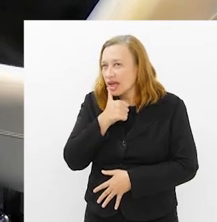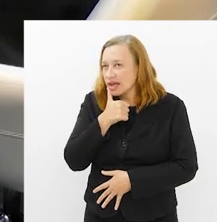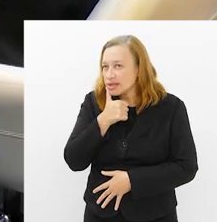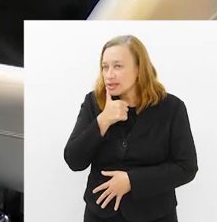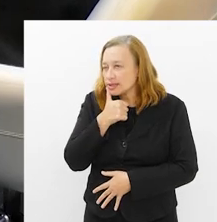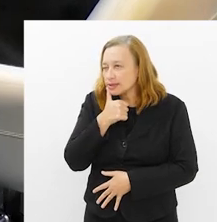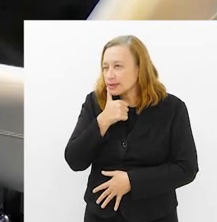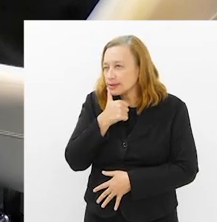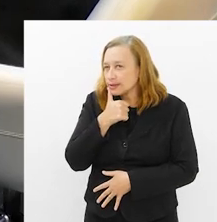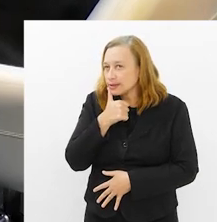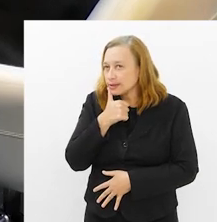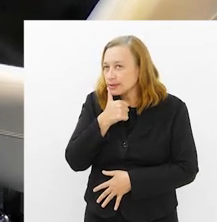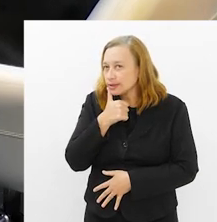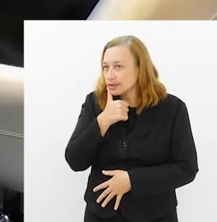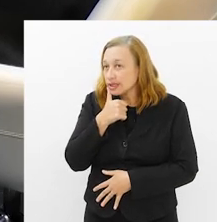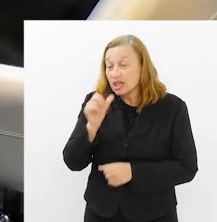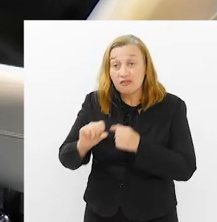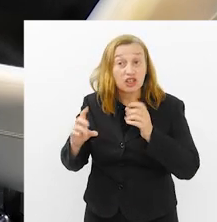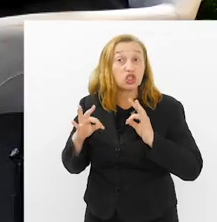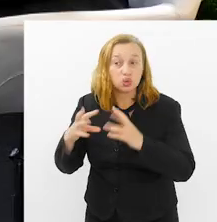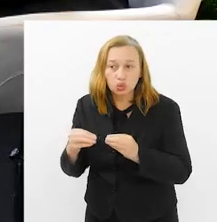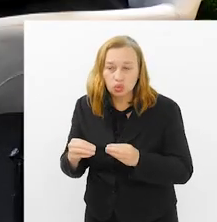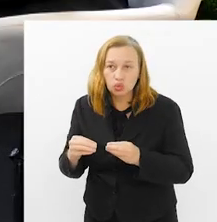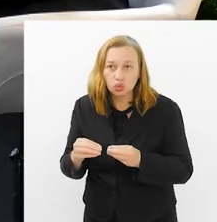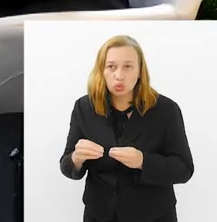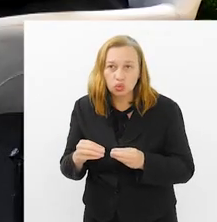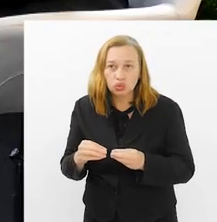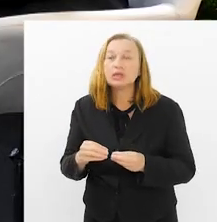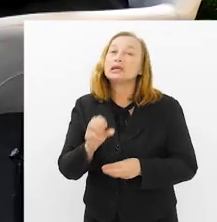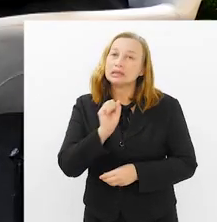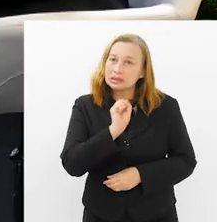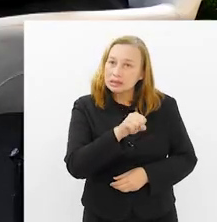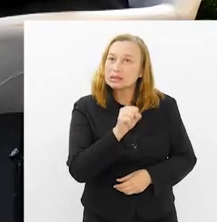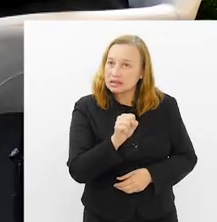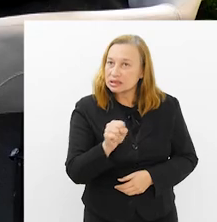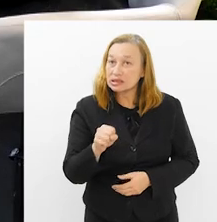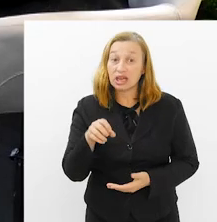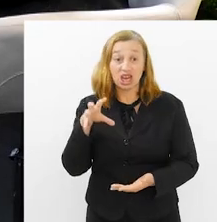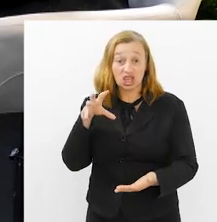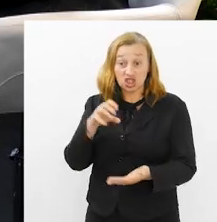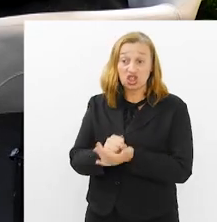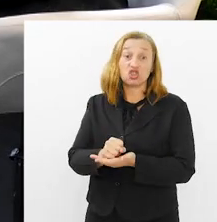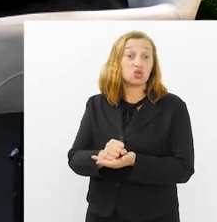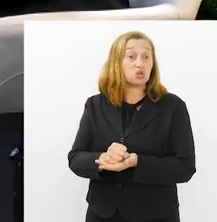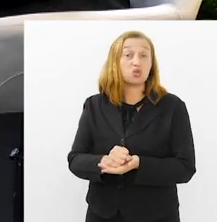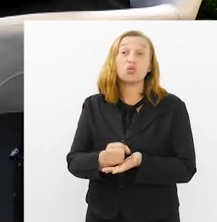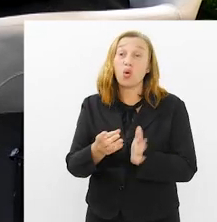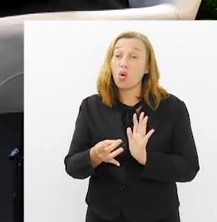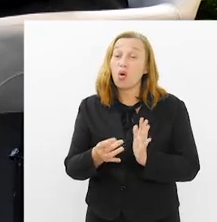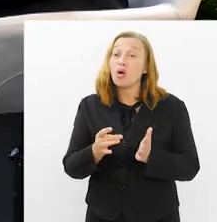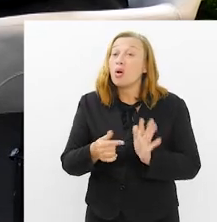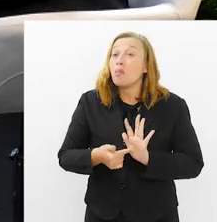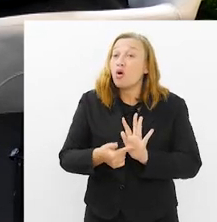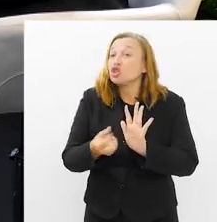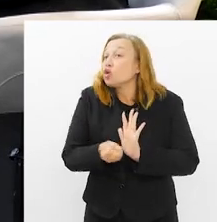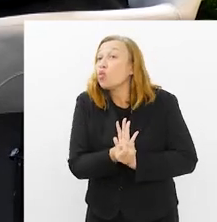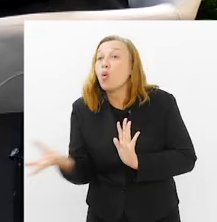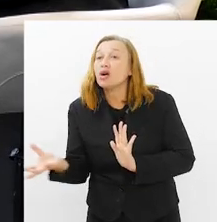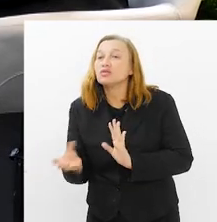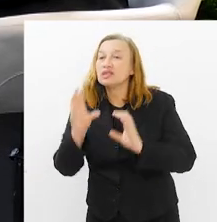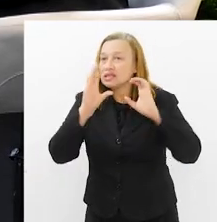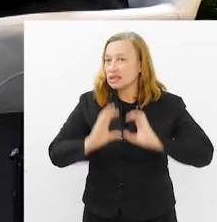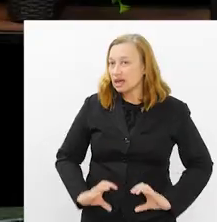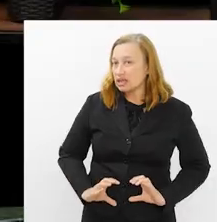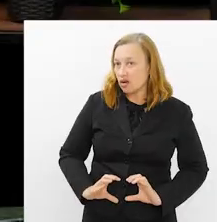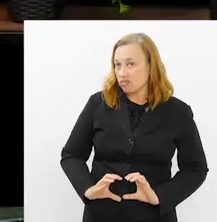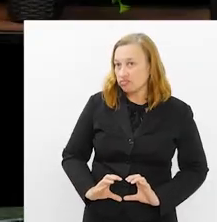das mulheres que dão conta de tudo. E dão. Só pegar os registros oficiais de